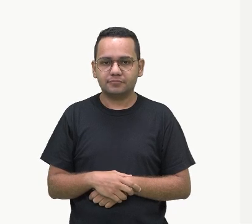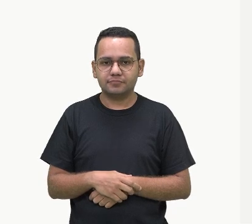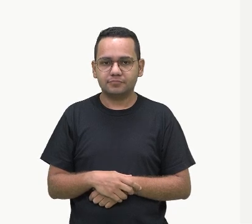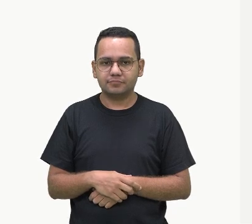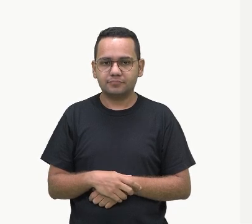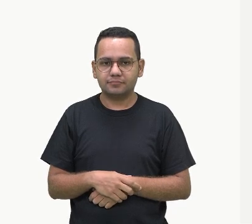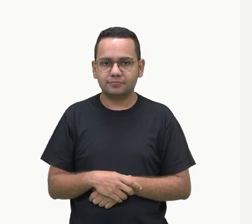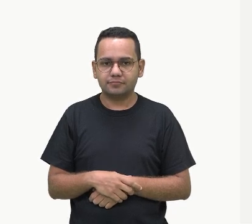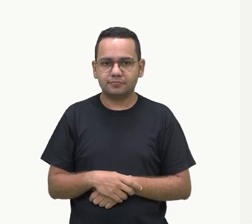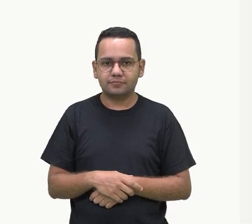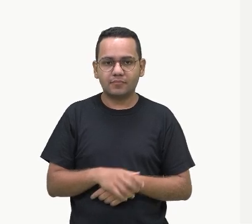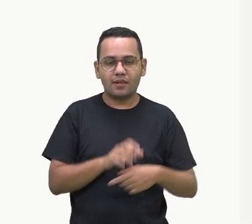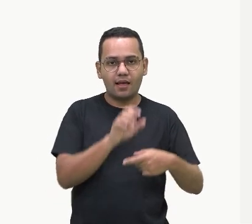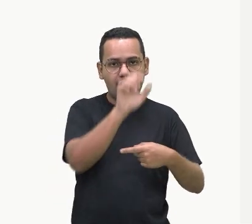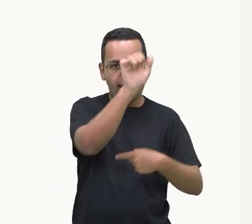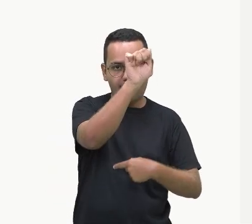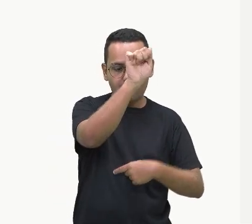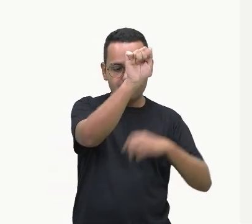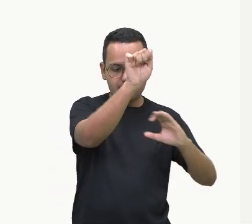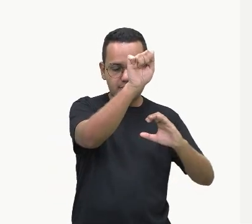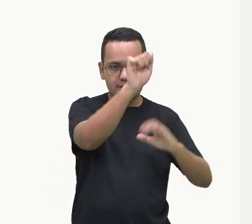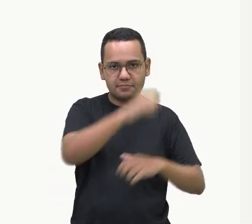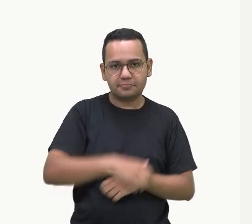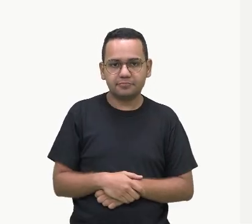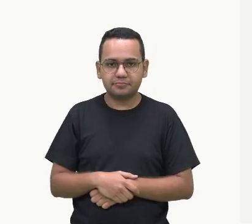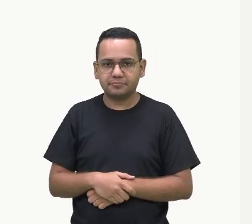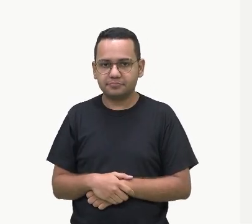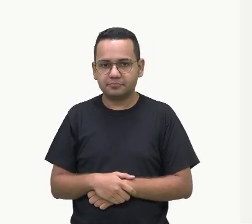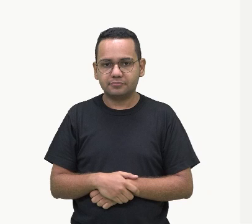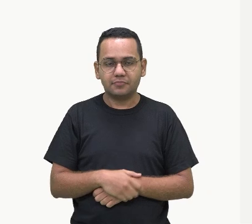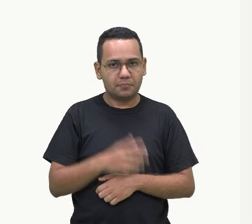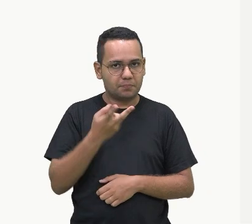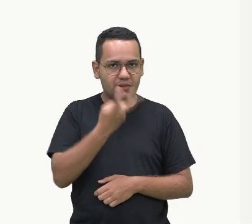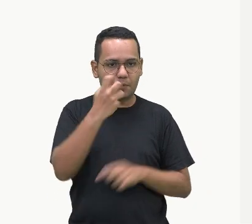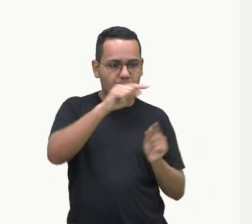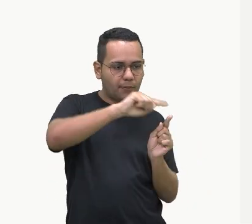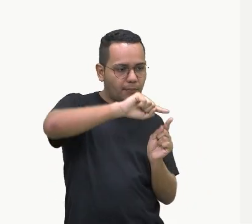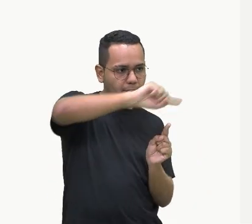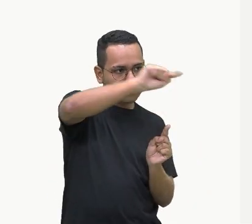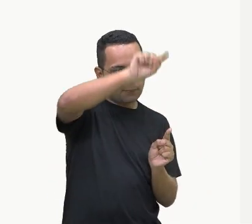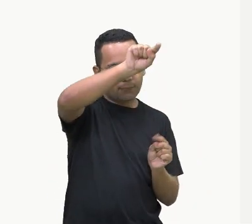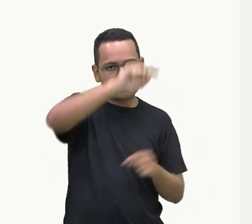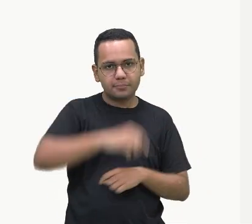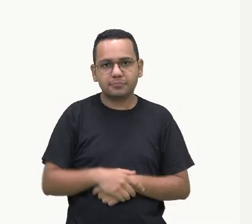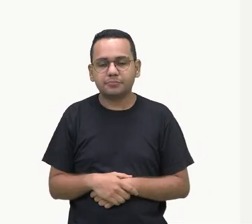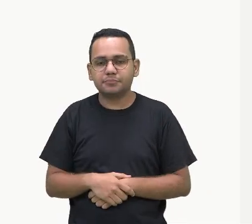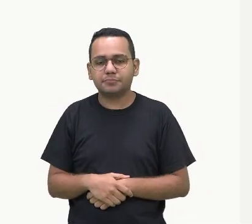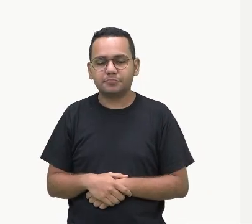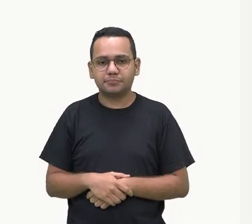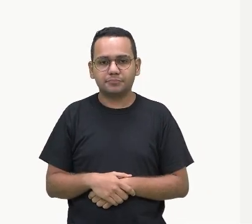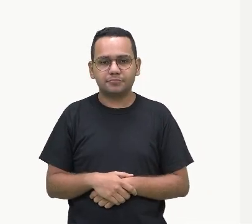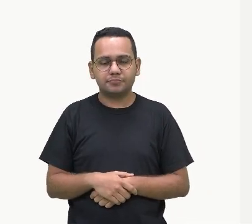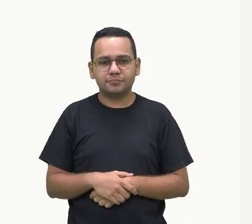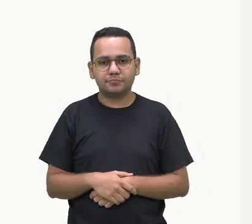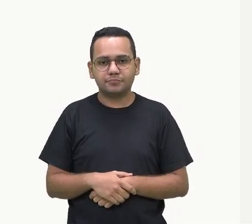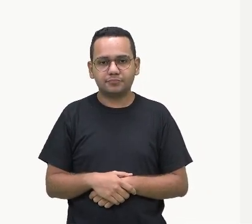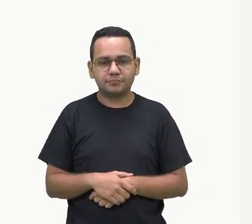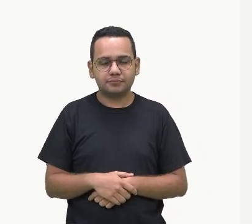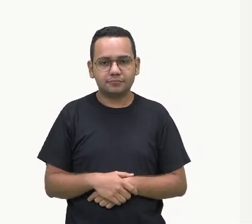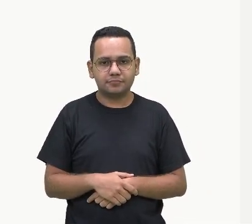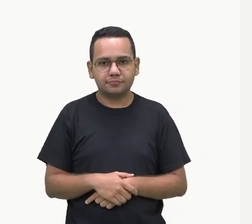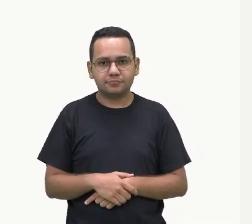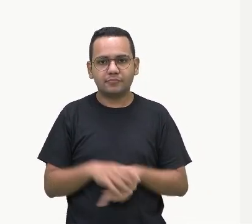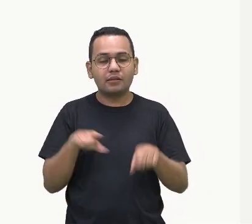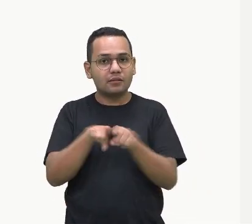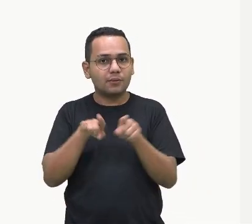para AC. Então, isso tudo. Assim como a gente vai ter que fazer a mesma